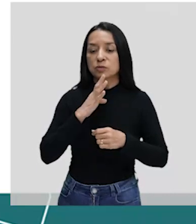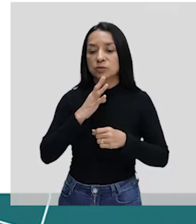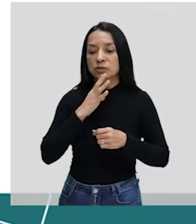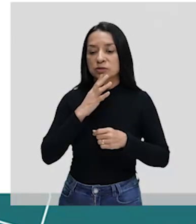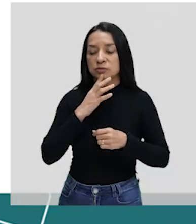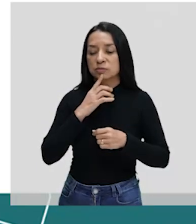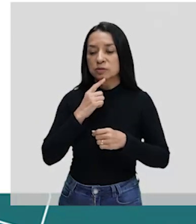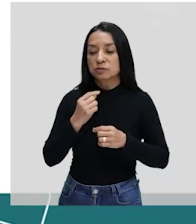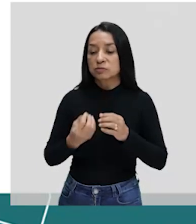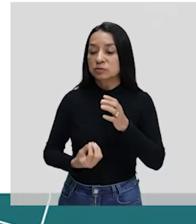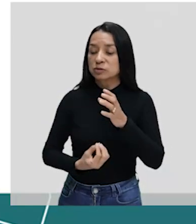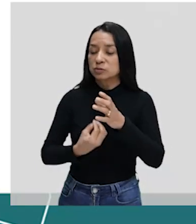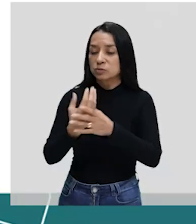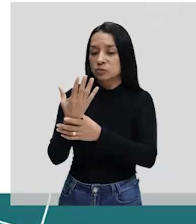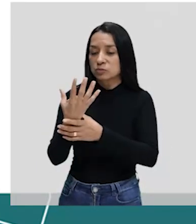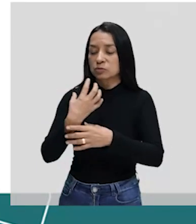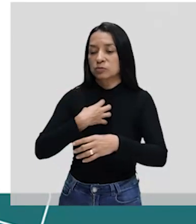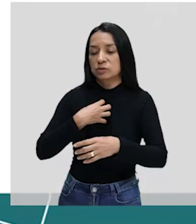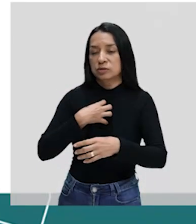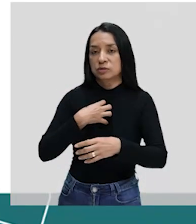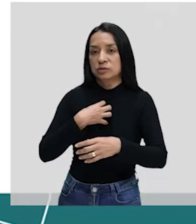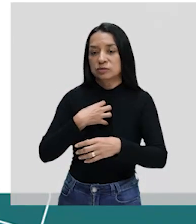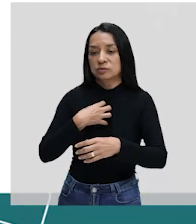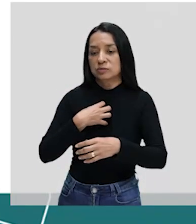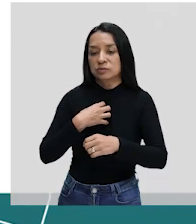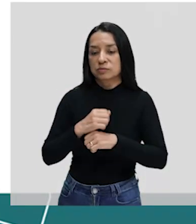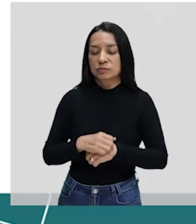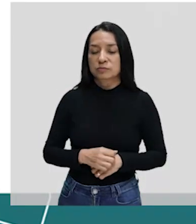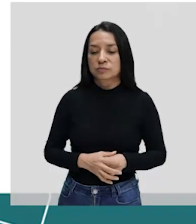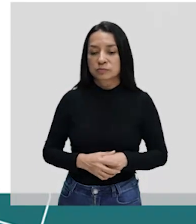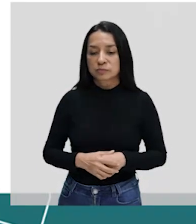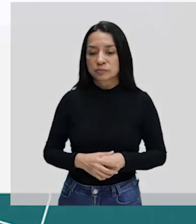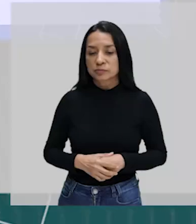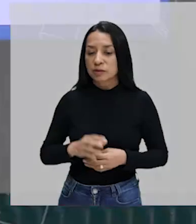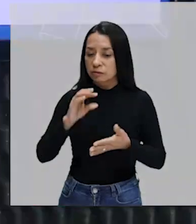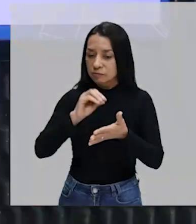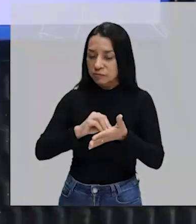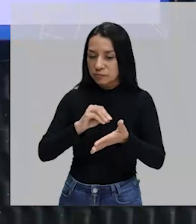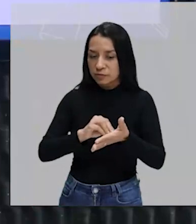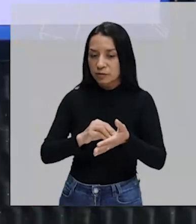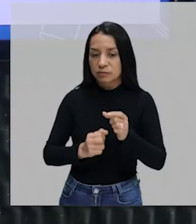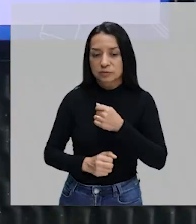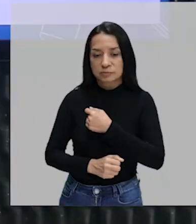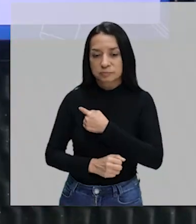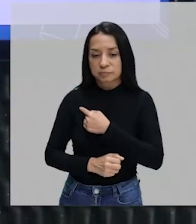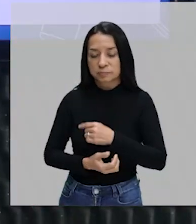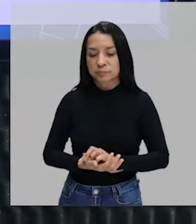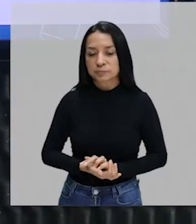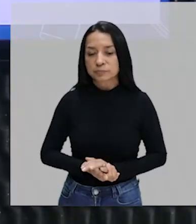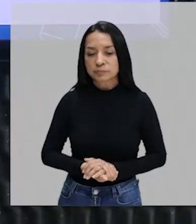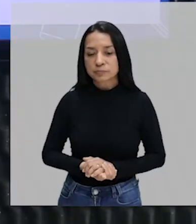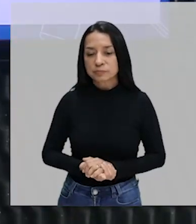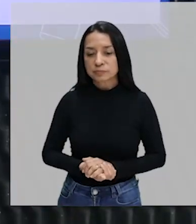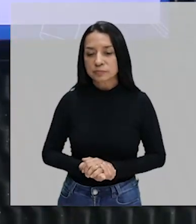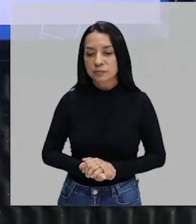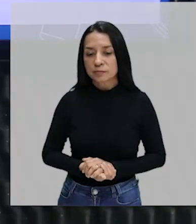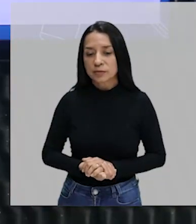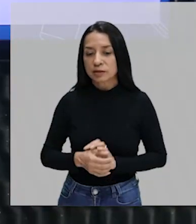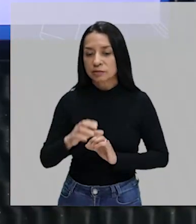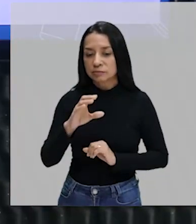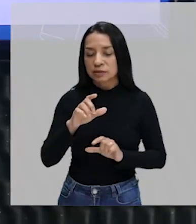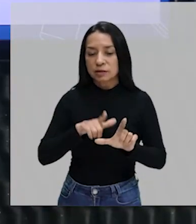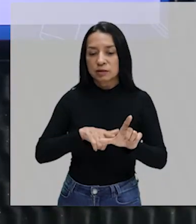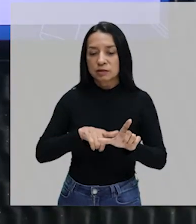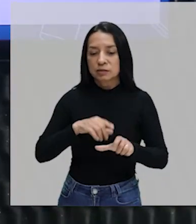dos sentidos, então fica aquém, né, esta afirmação. As ideias são cópias mais vívidas? Não,